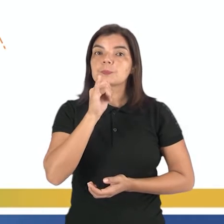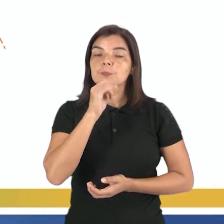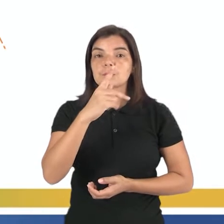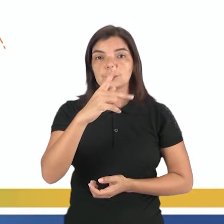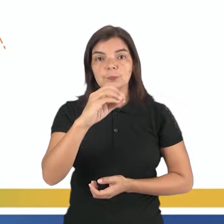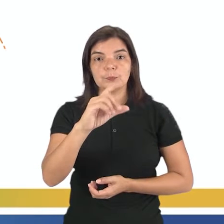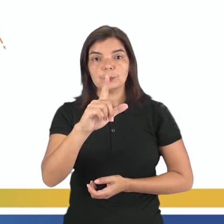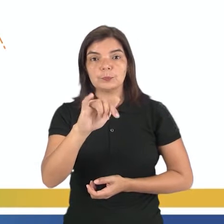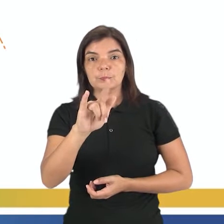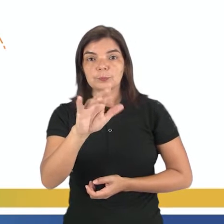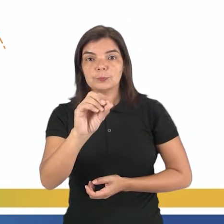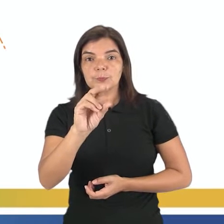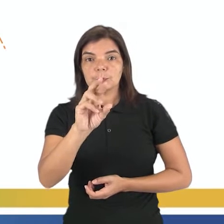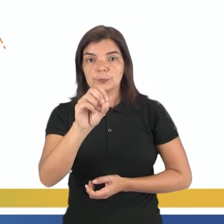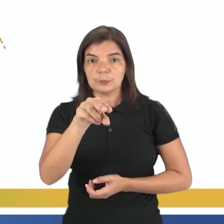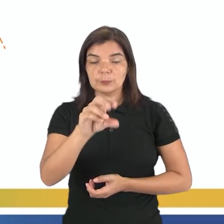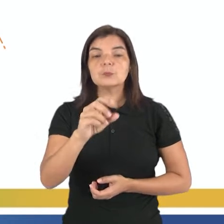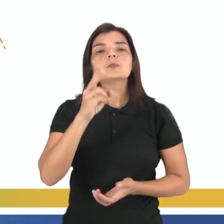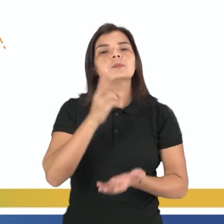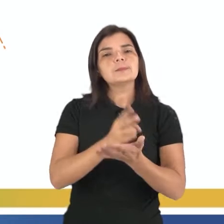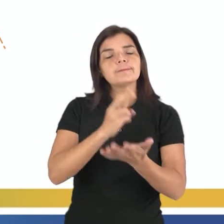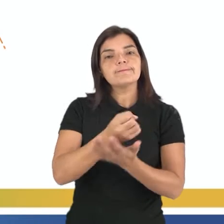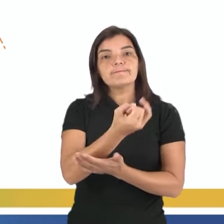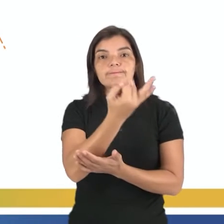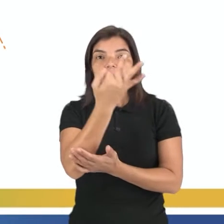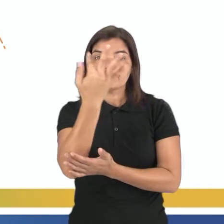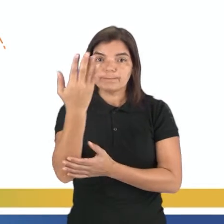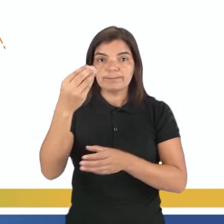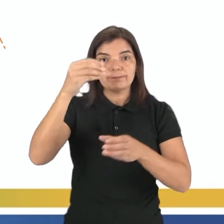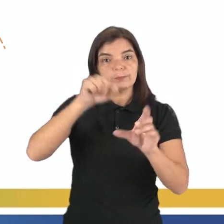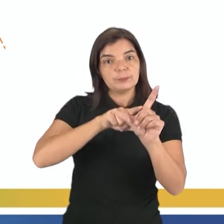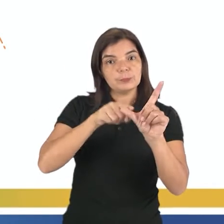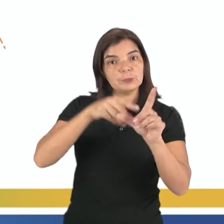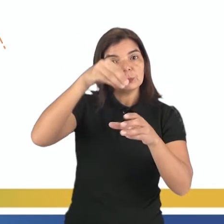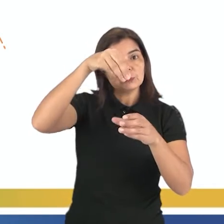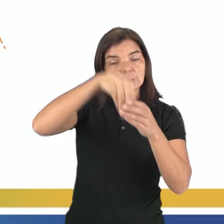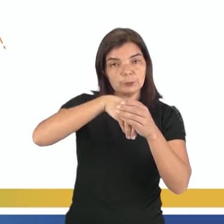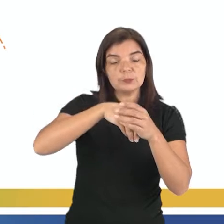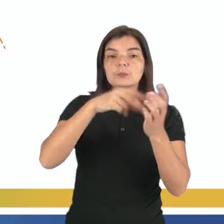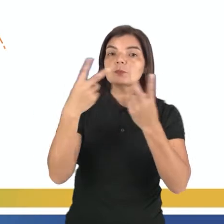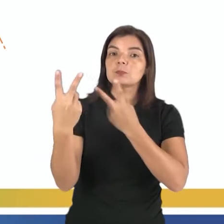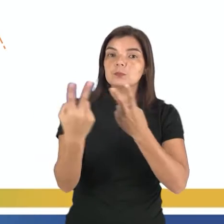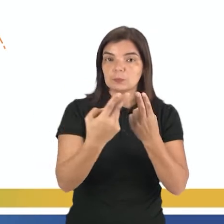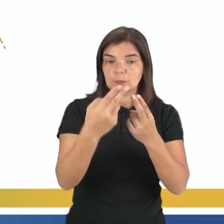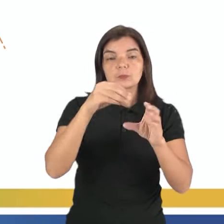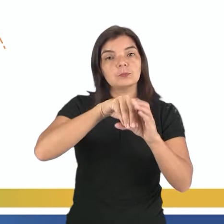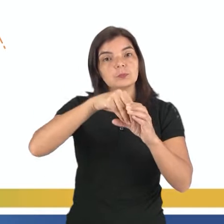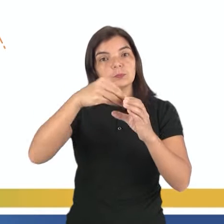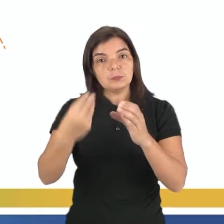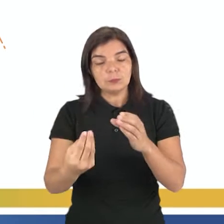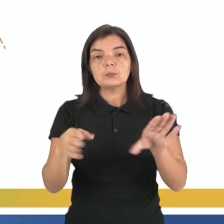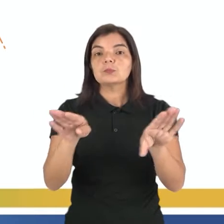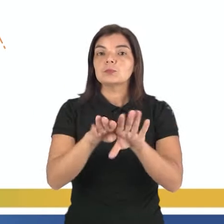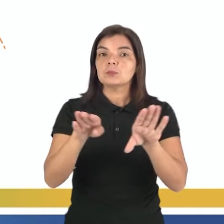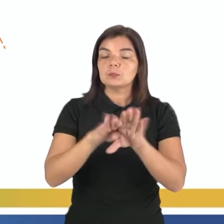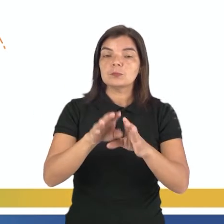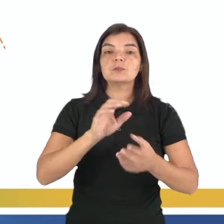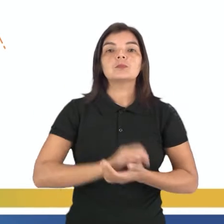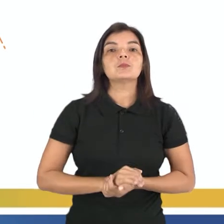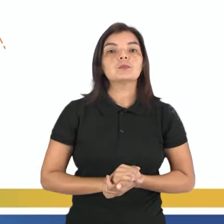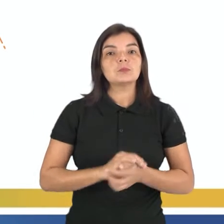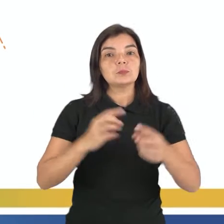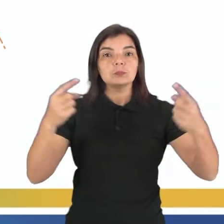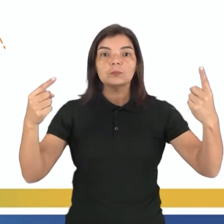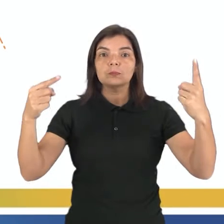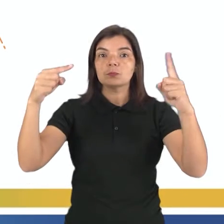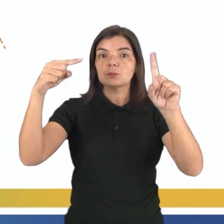polígonos, nós sempre vamos ter essa relação. A quantidade de ângulos internos é a mesma de ângulos externos, que é a mesma quantidade de